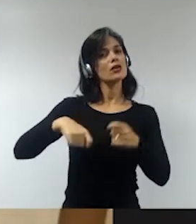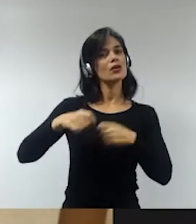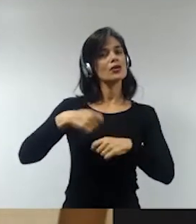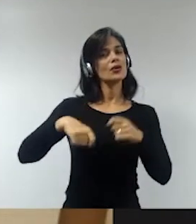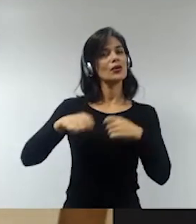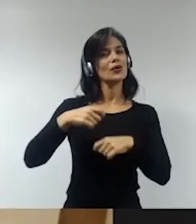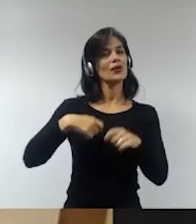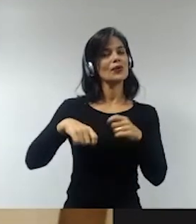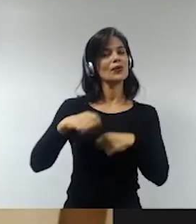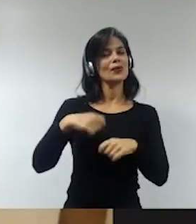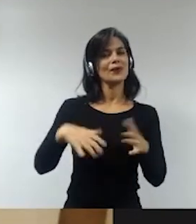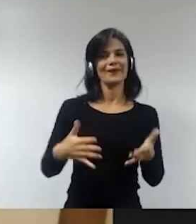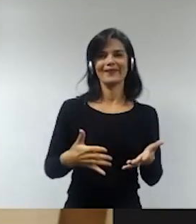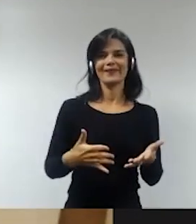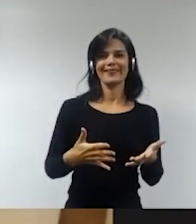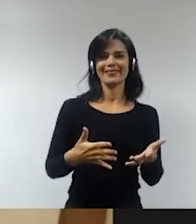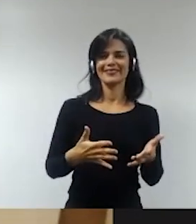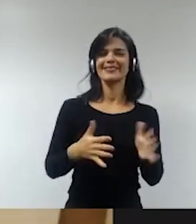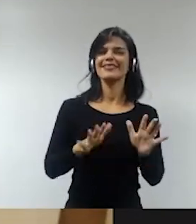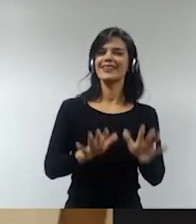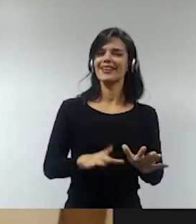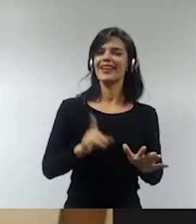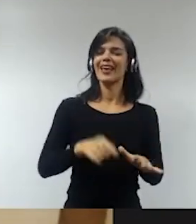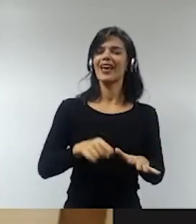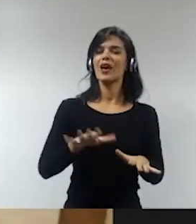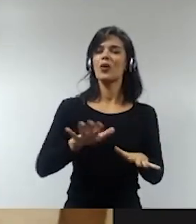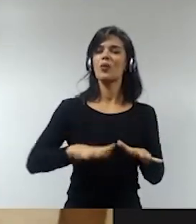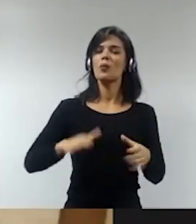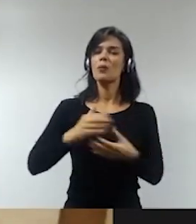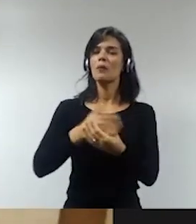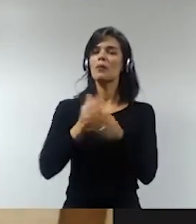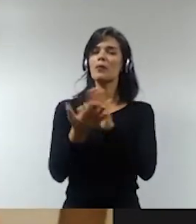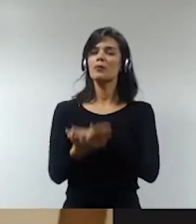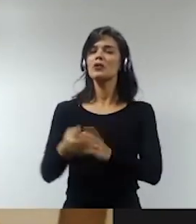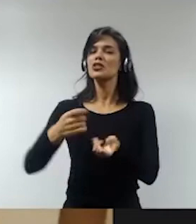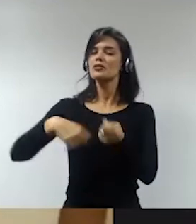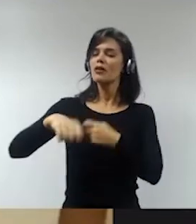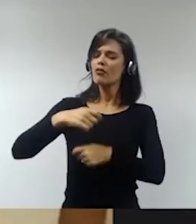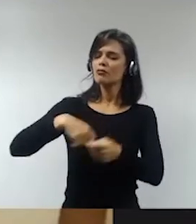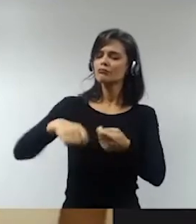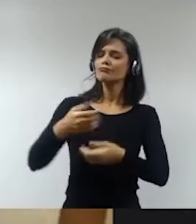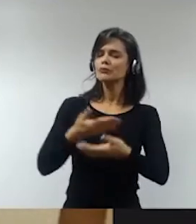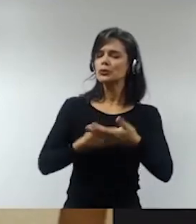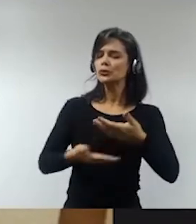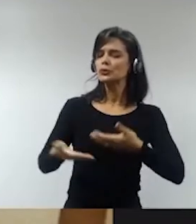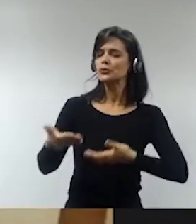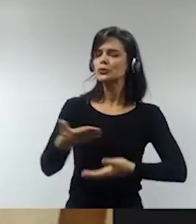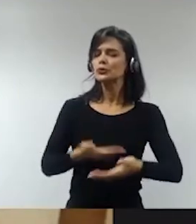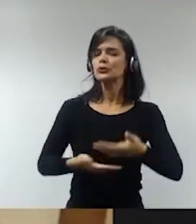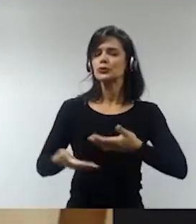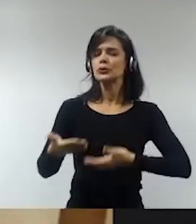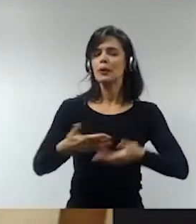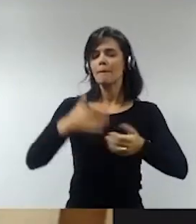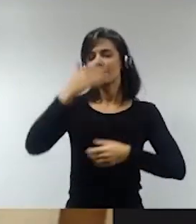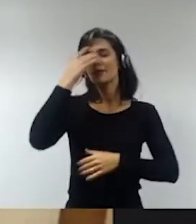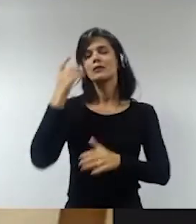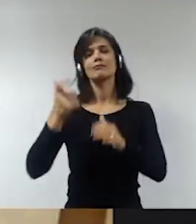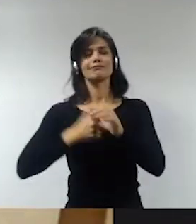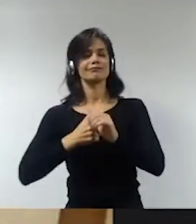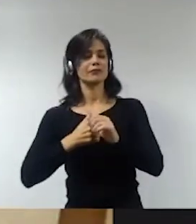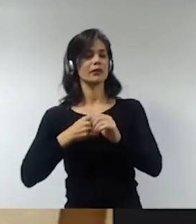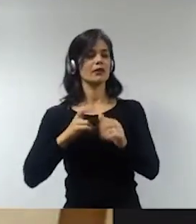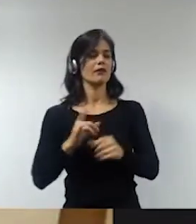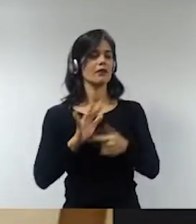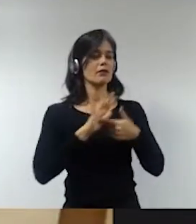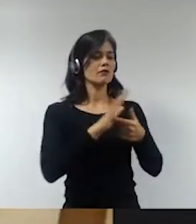judicial ou extrajudicial nada mais é do que um amplo processo de negociação, onde o devedor vai apresentar a seus credores